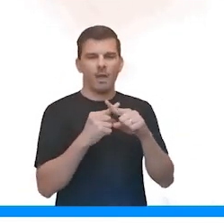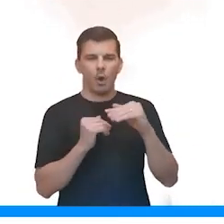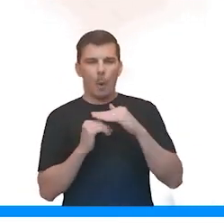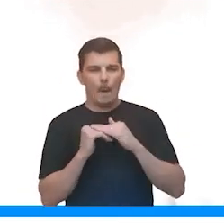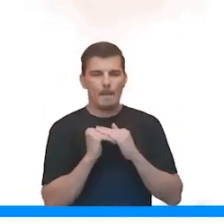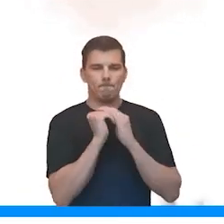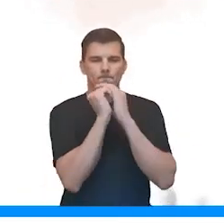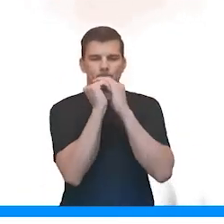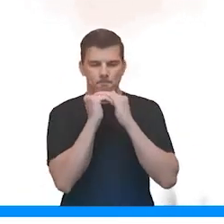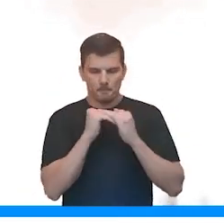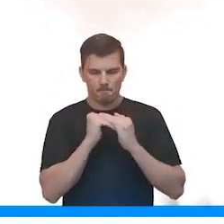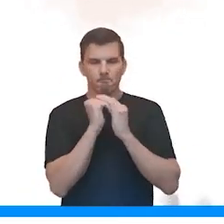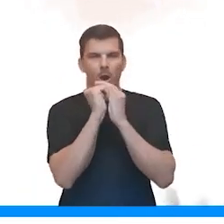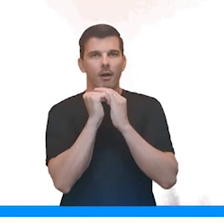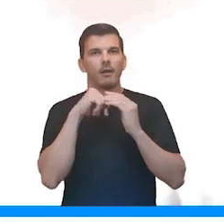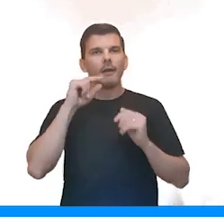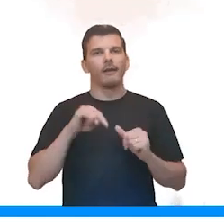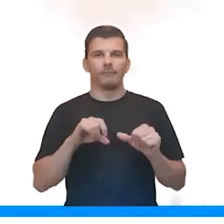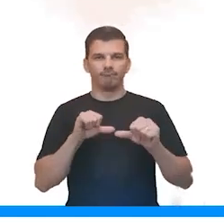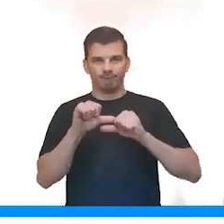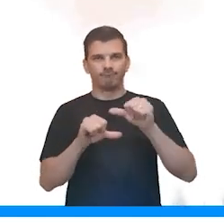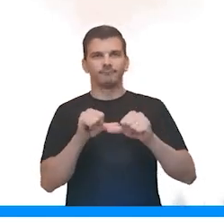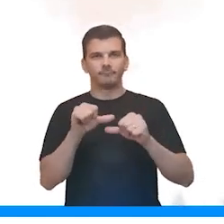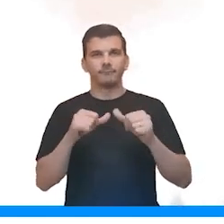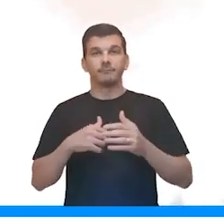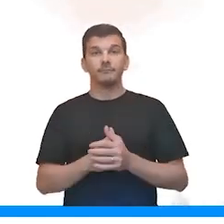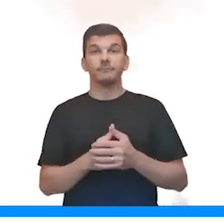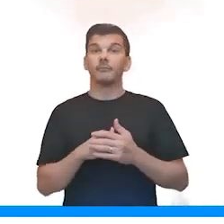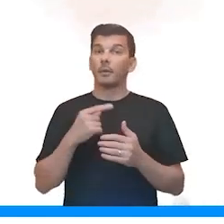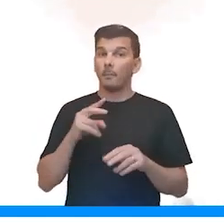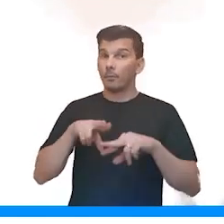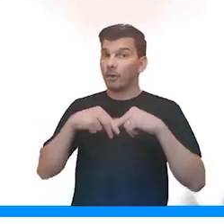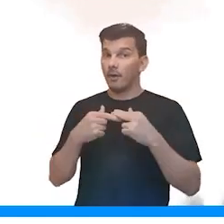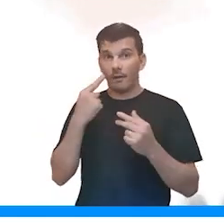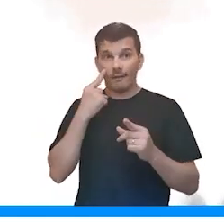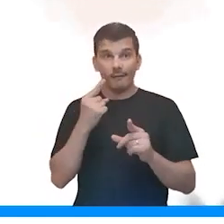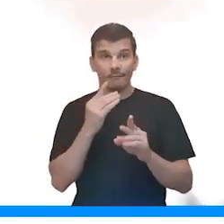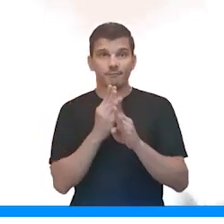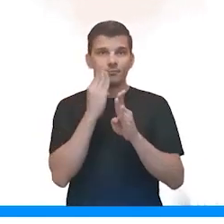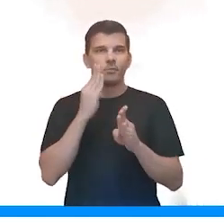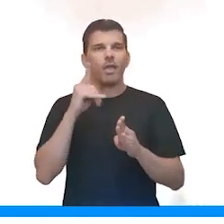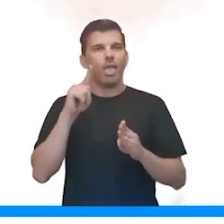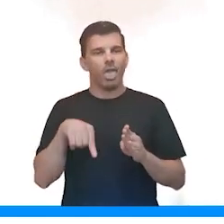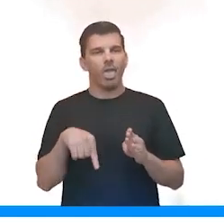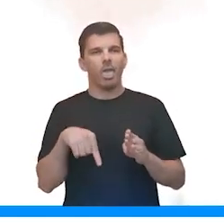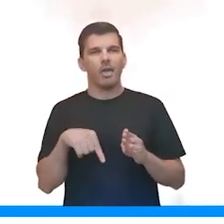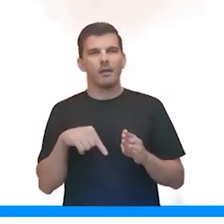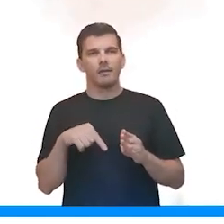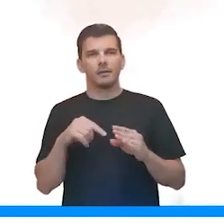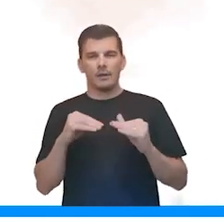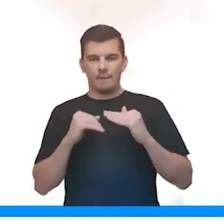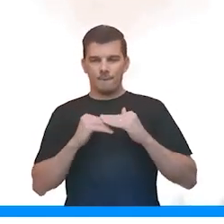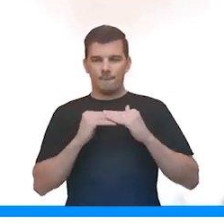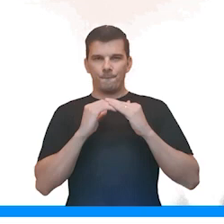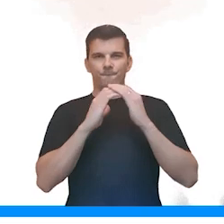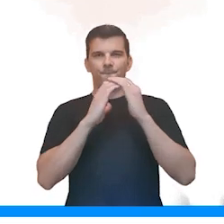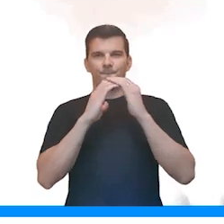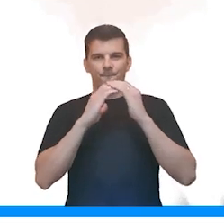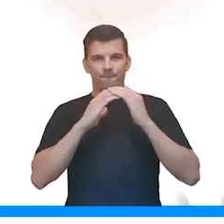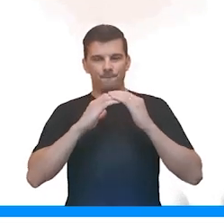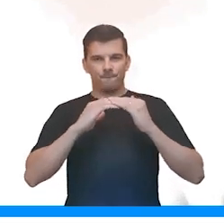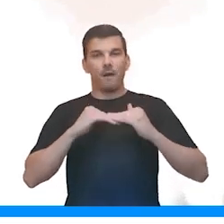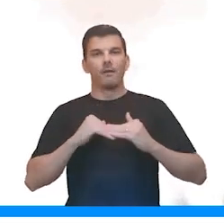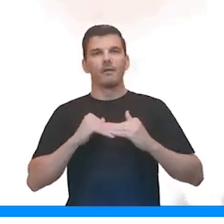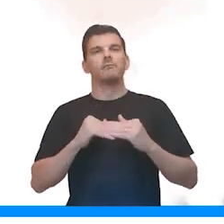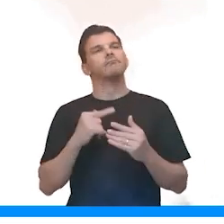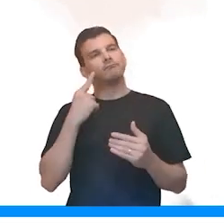é a força vezes o deslocamento? O gás aplicou uma força no êmbolo e ele se deslocou. E daí esse deslocamento faz